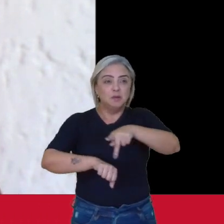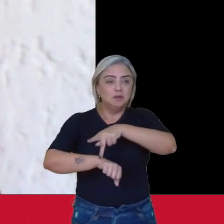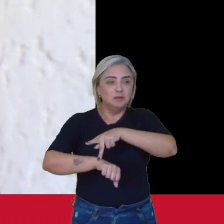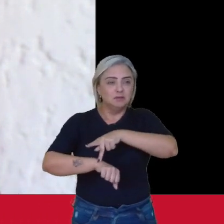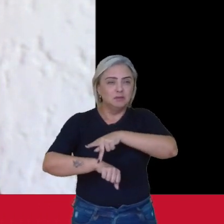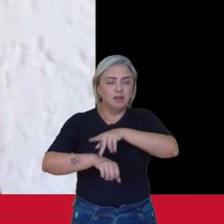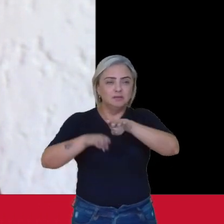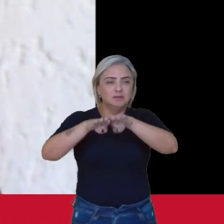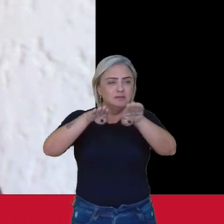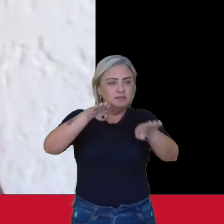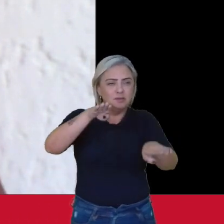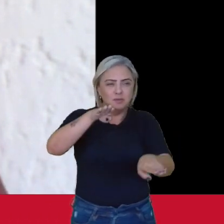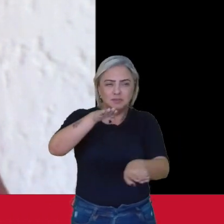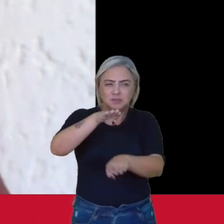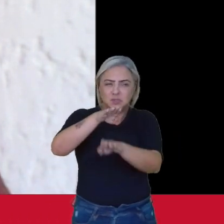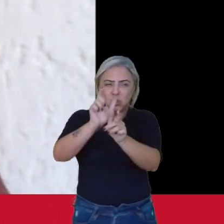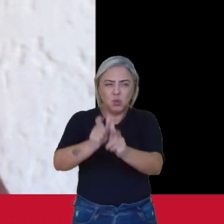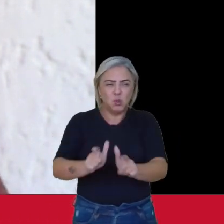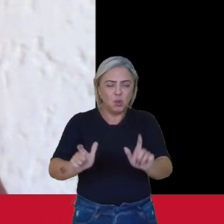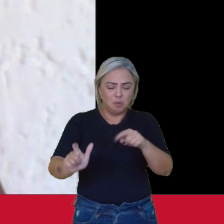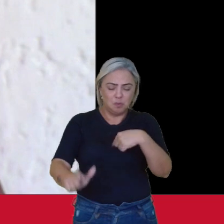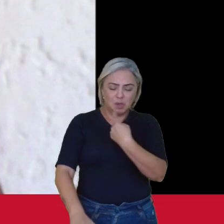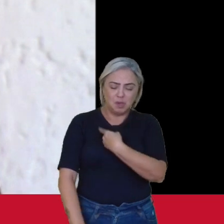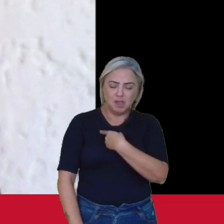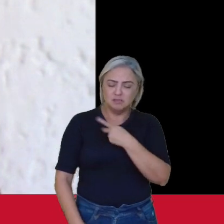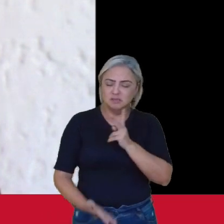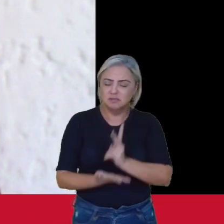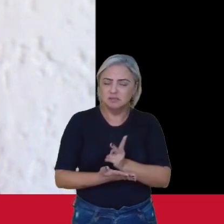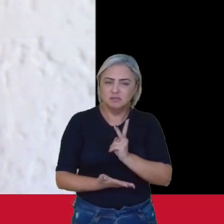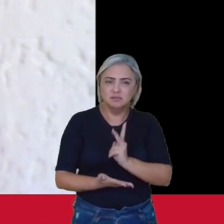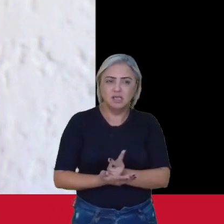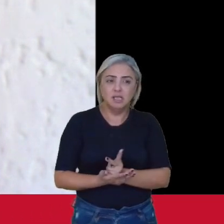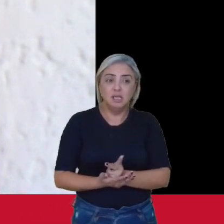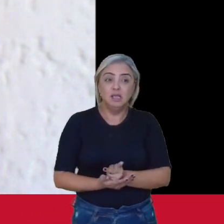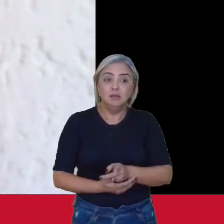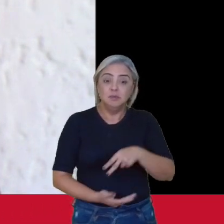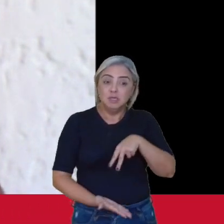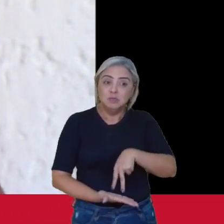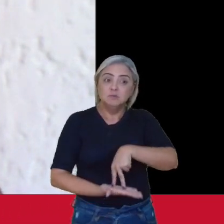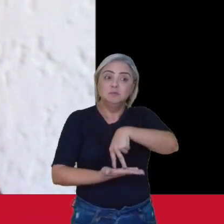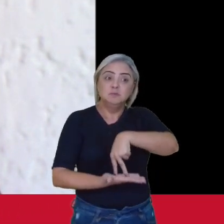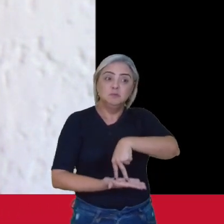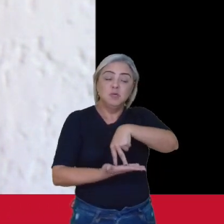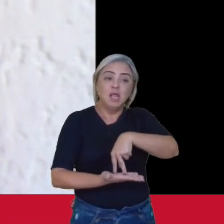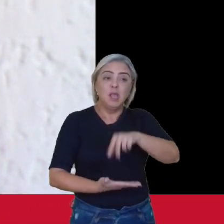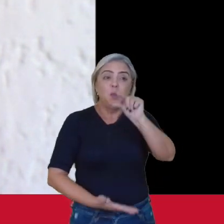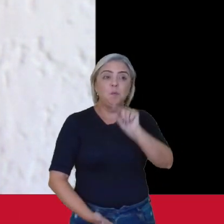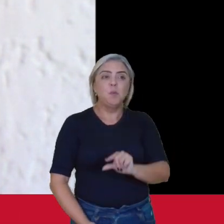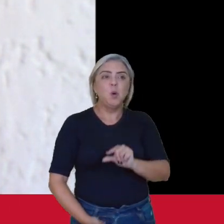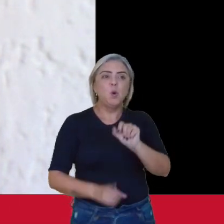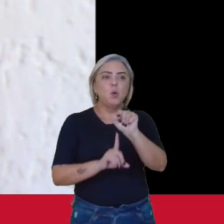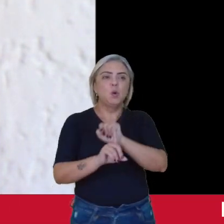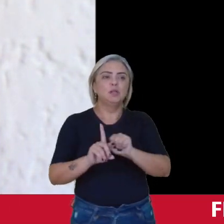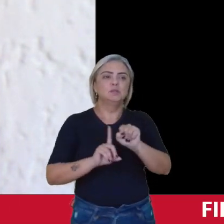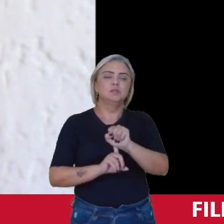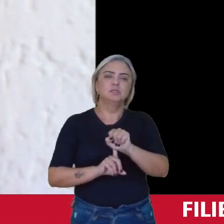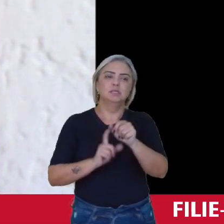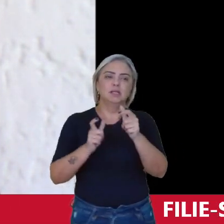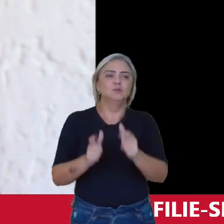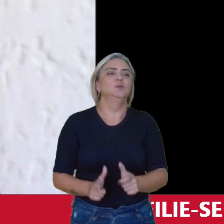muita desigualdade, onde nós sempre ocupamos o espaço de menor nesta sociedade